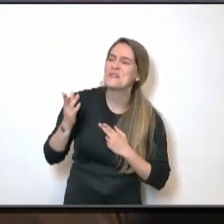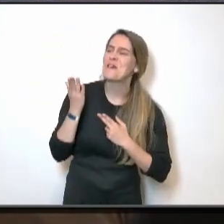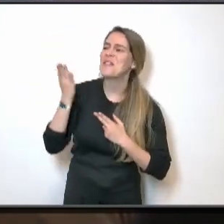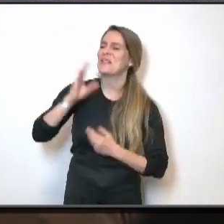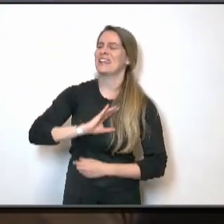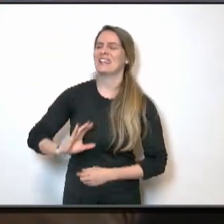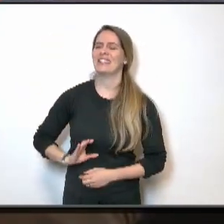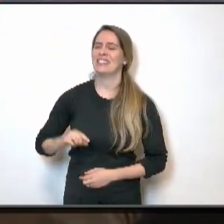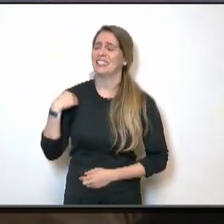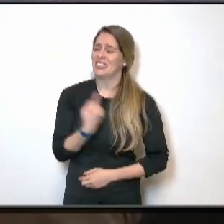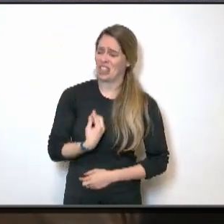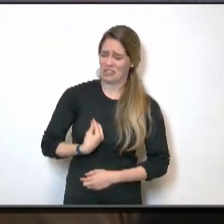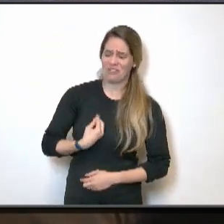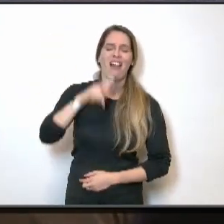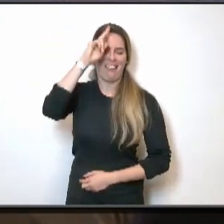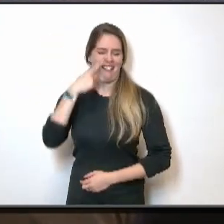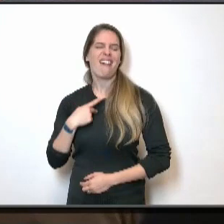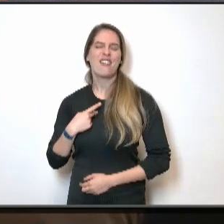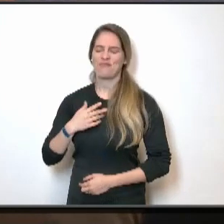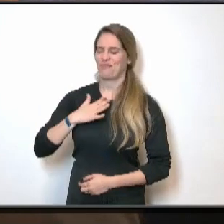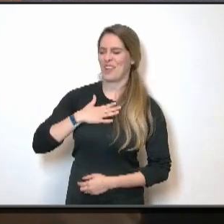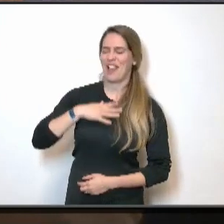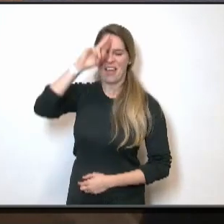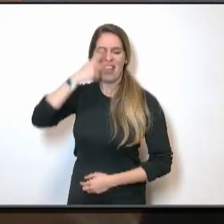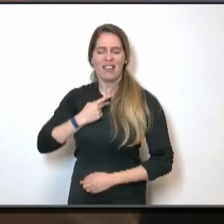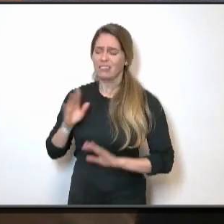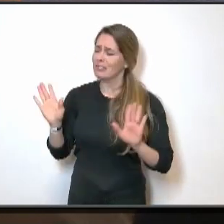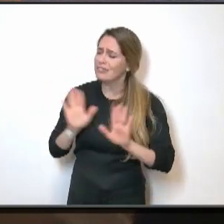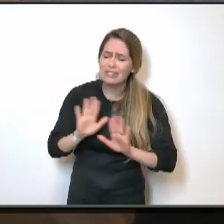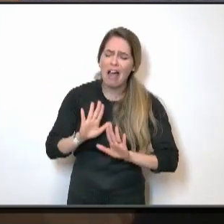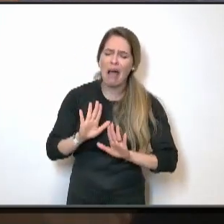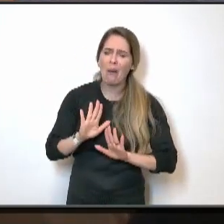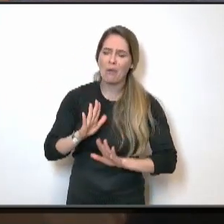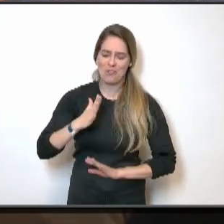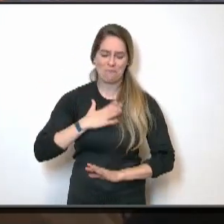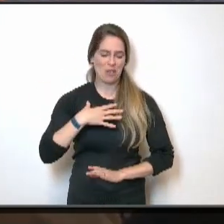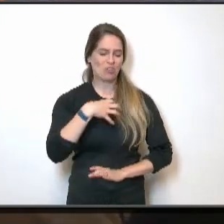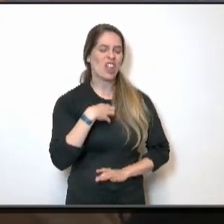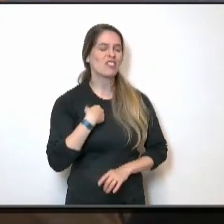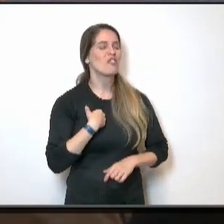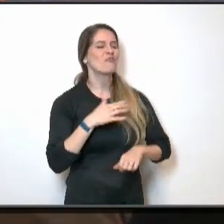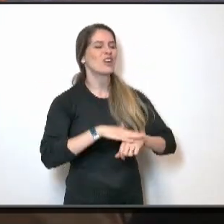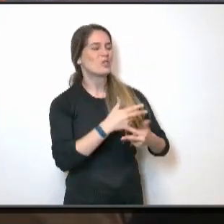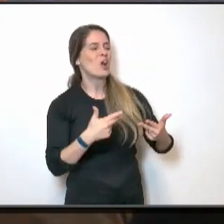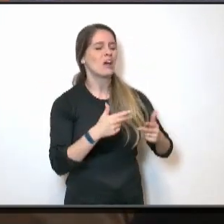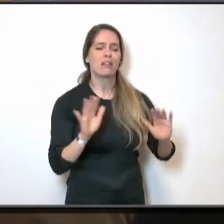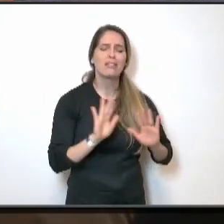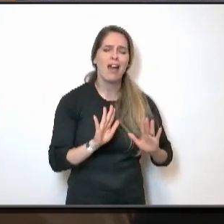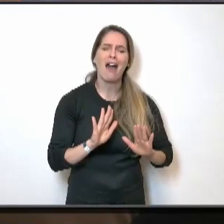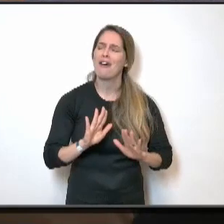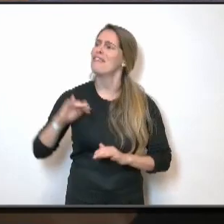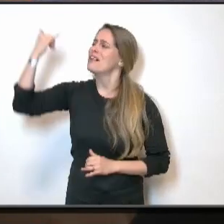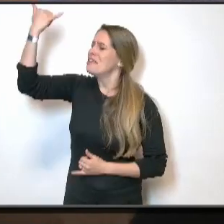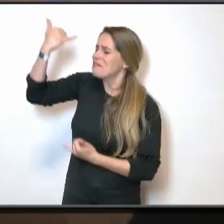não queremos viver para nós. Nós não queremos fazer as coisas do nosso jeito. Nós queremos ouvir tua